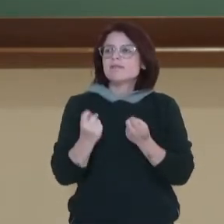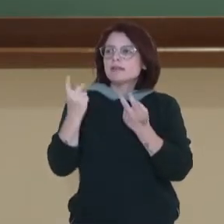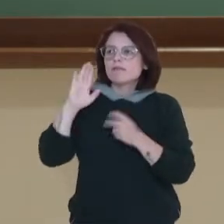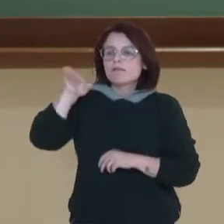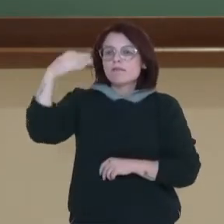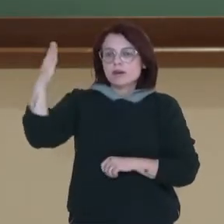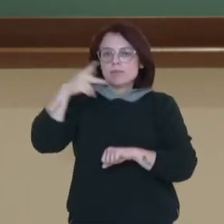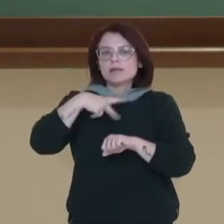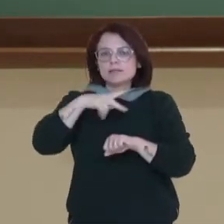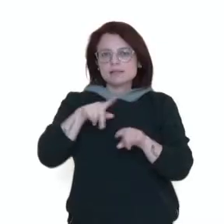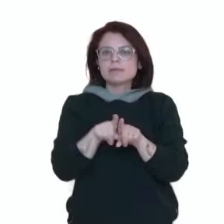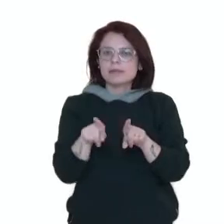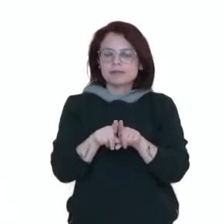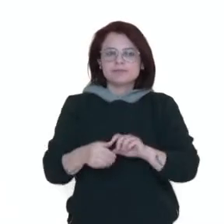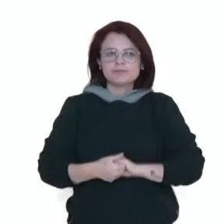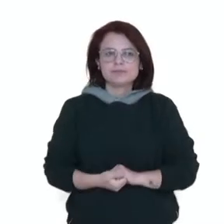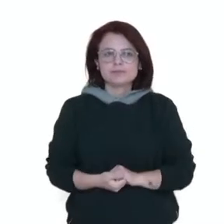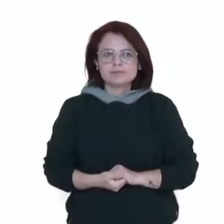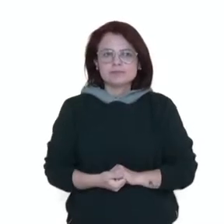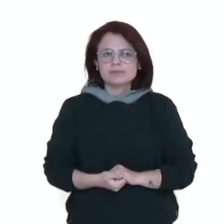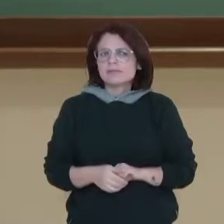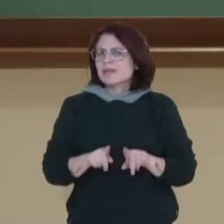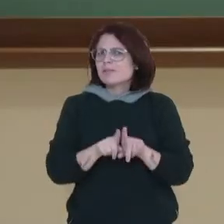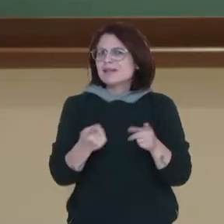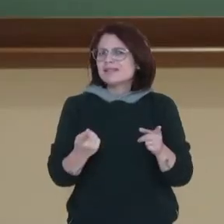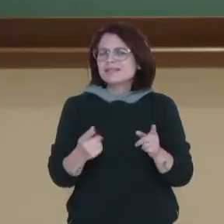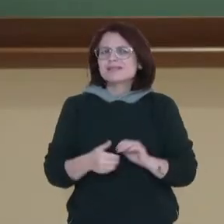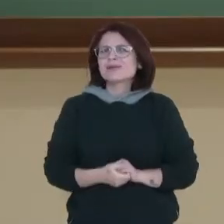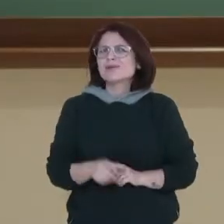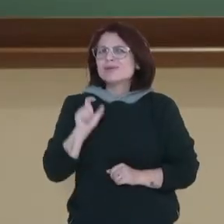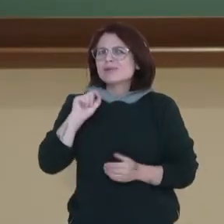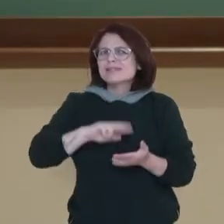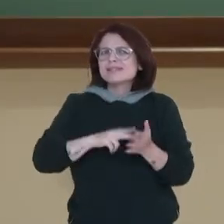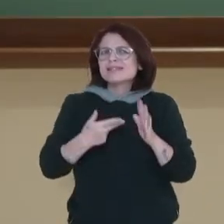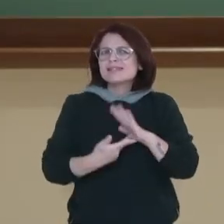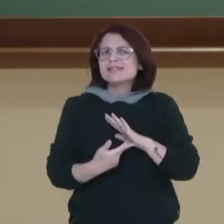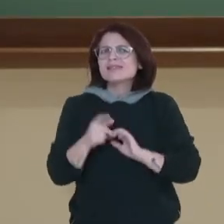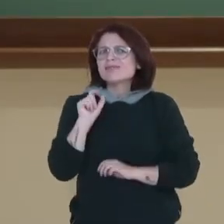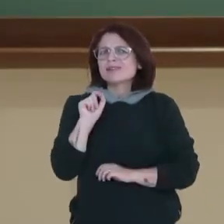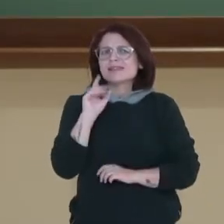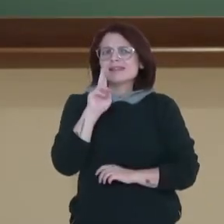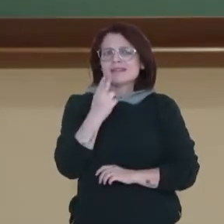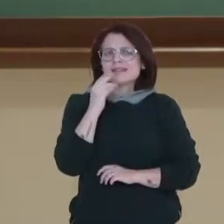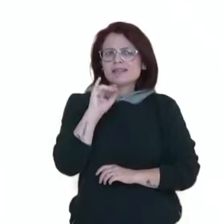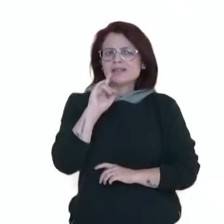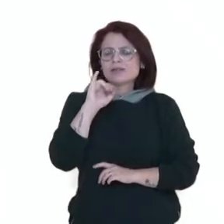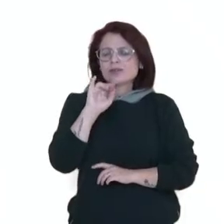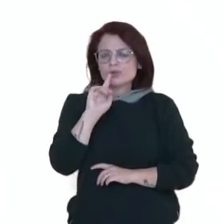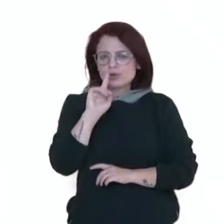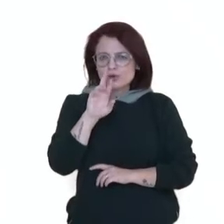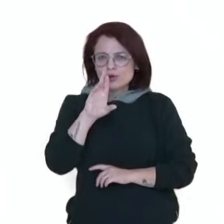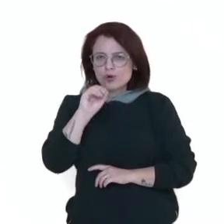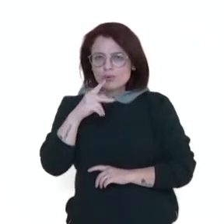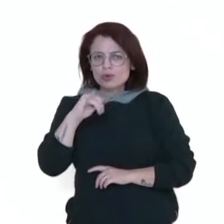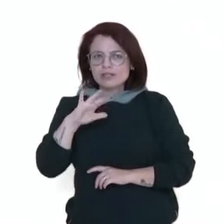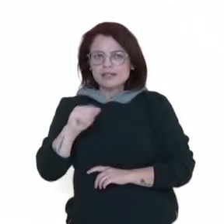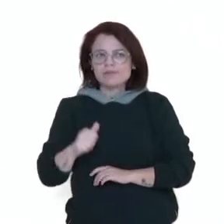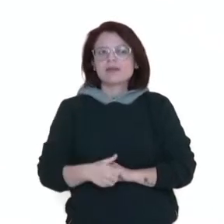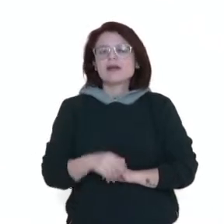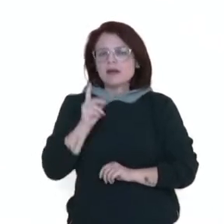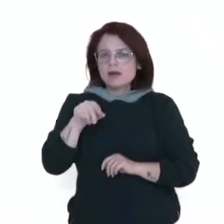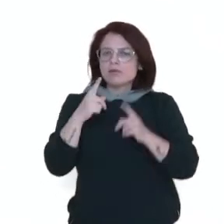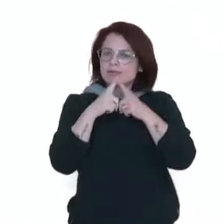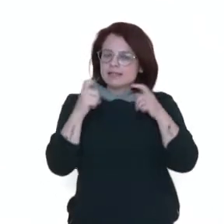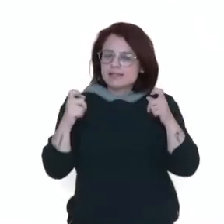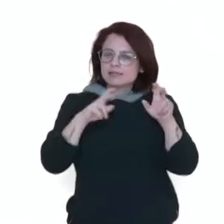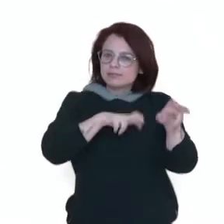certo? Mas o que é, de fato, essa hidroponia, né? Como que acontece, né? Então, ela é ciência de